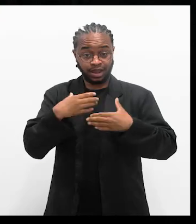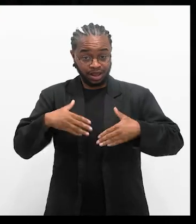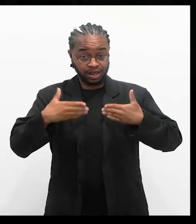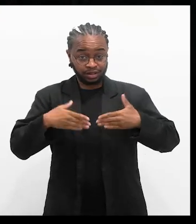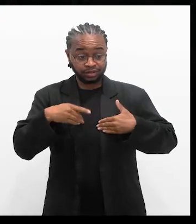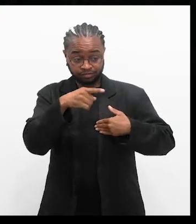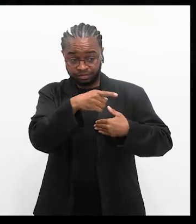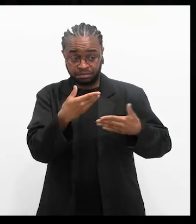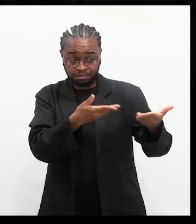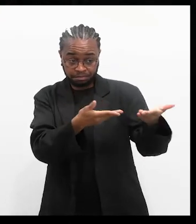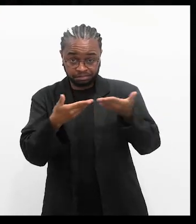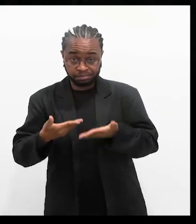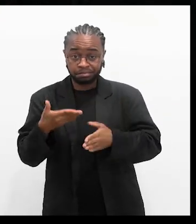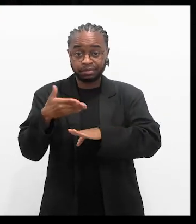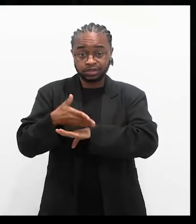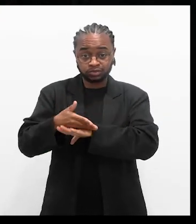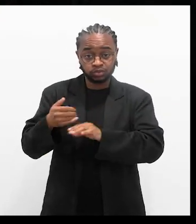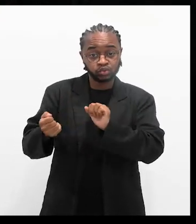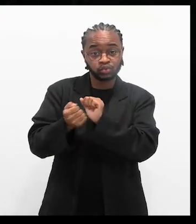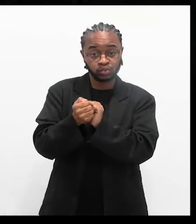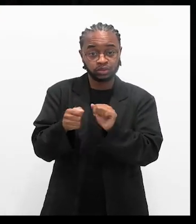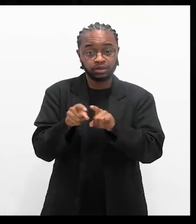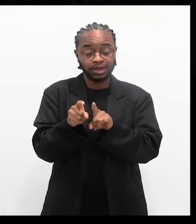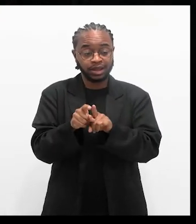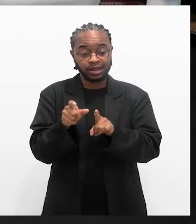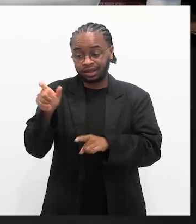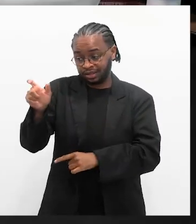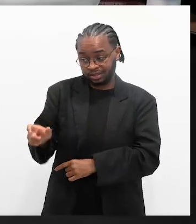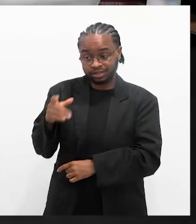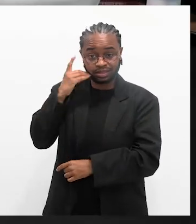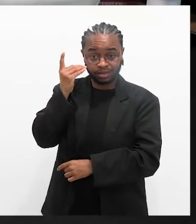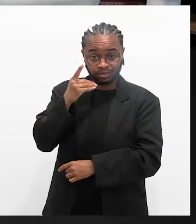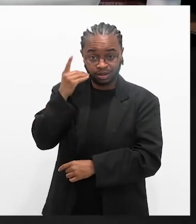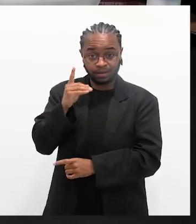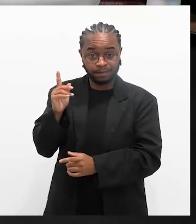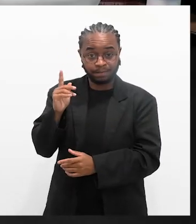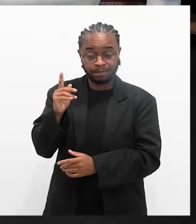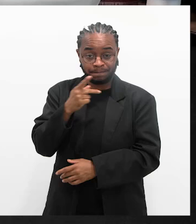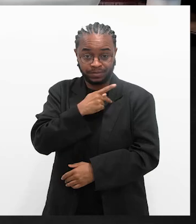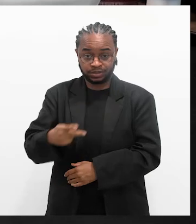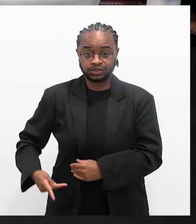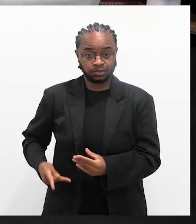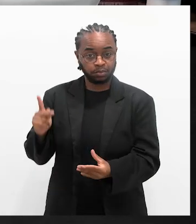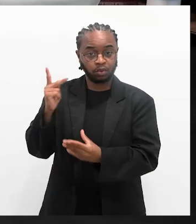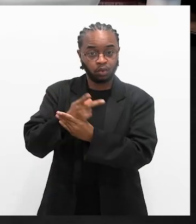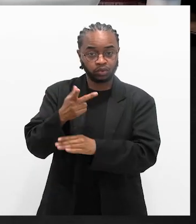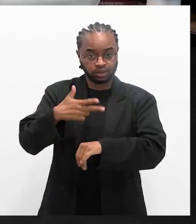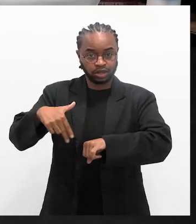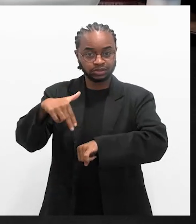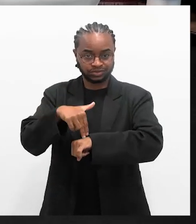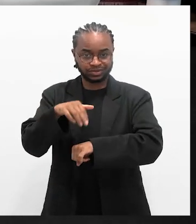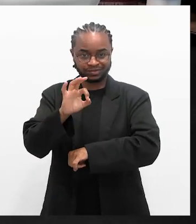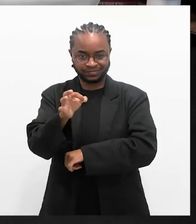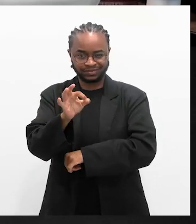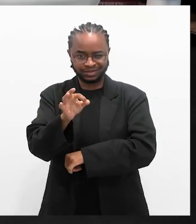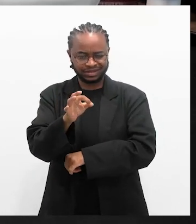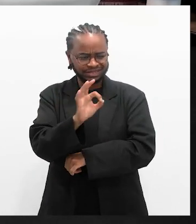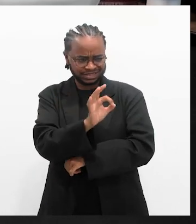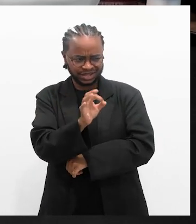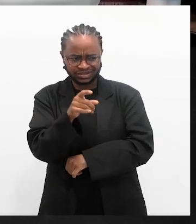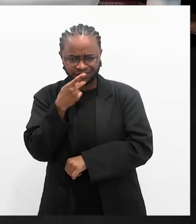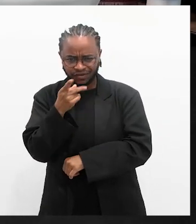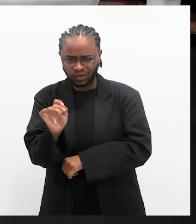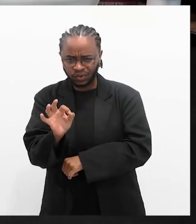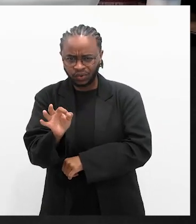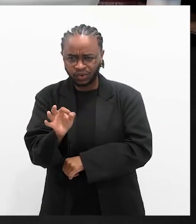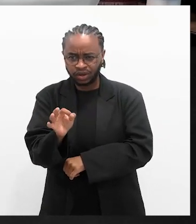Uma alegria tê-la aqui conosco, esse convite da nossa deputada, presidente do PROCON nacional, né? Presidente do PROCON, não